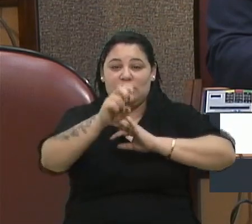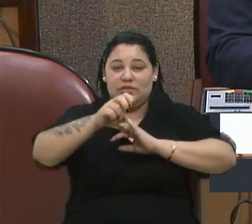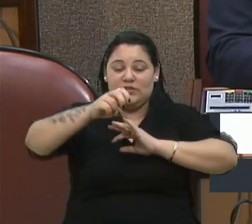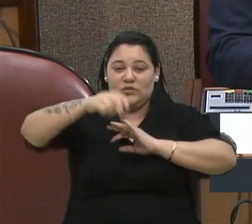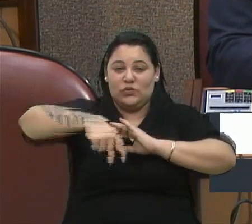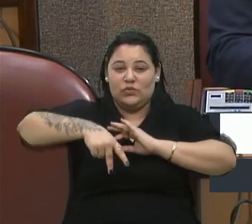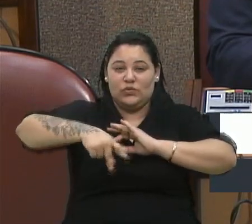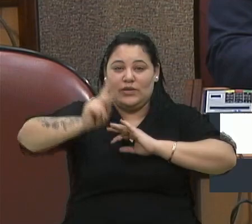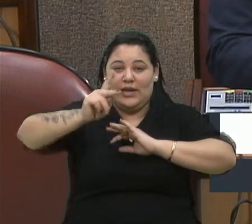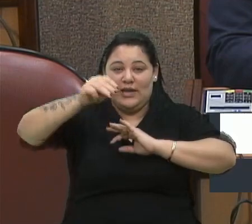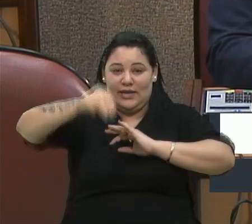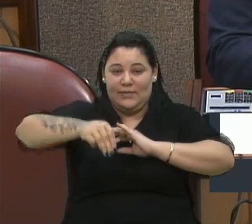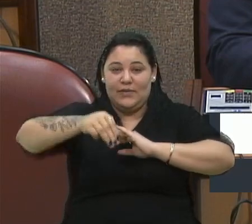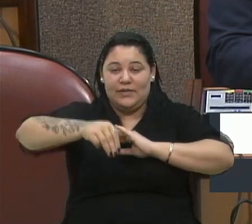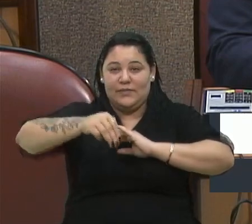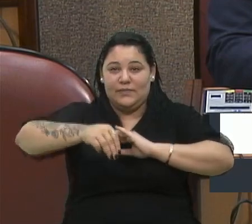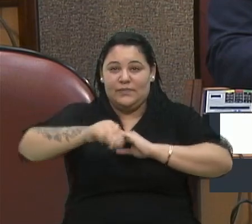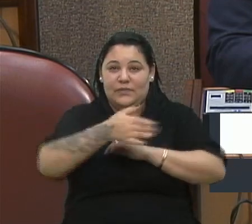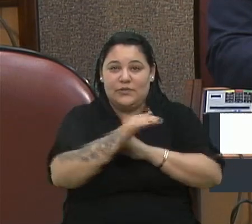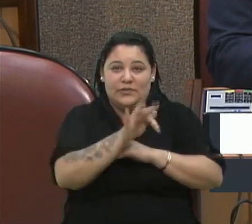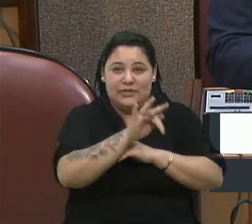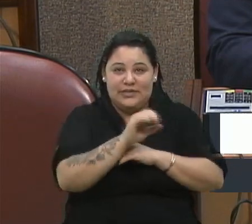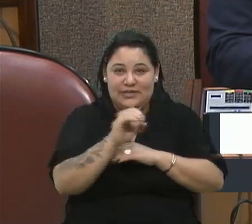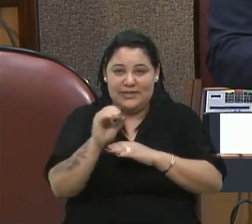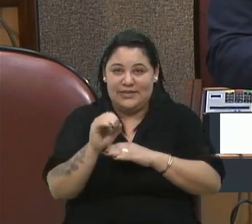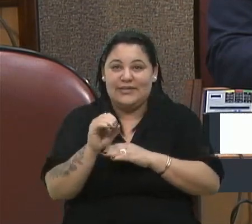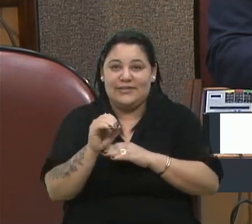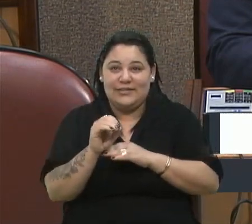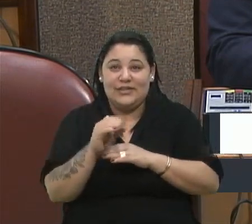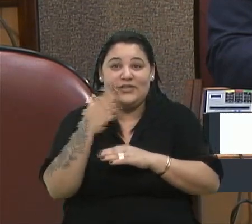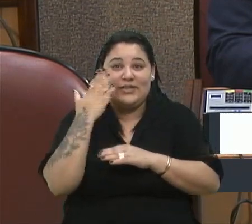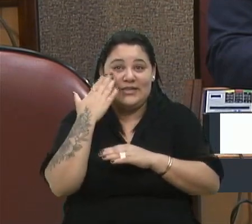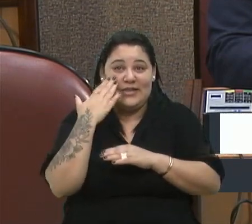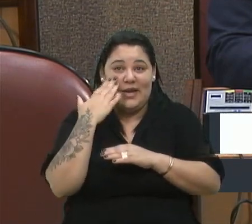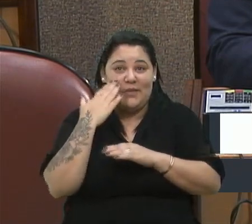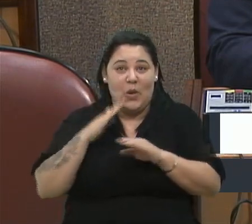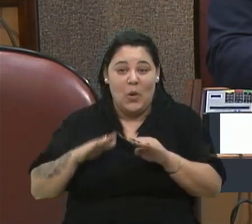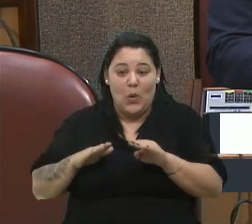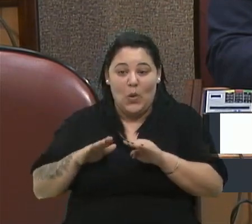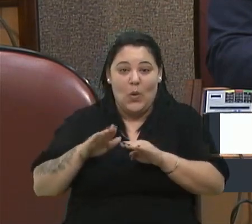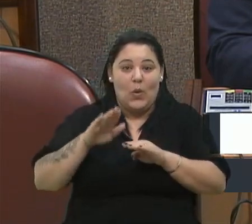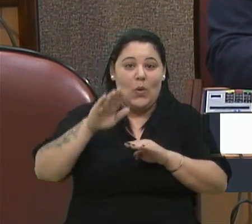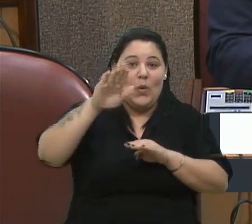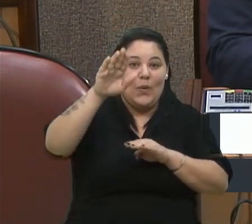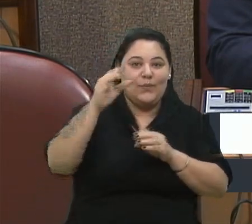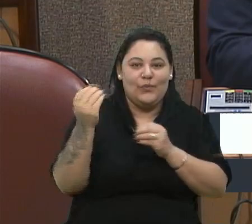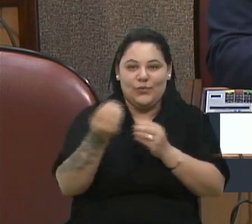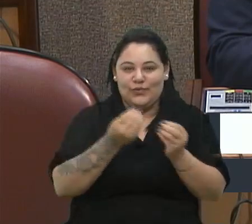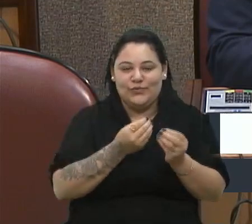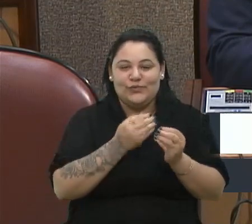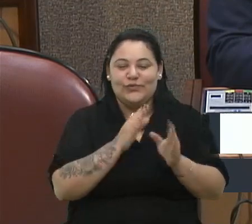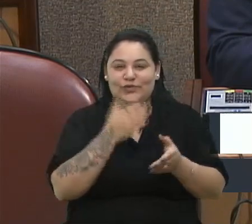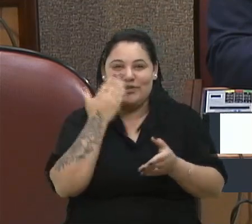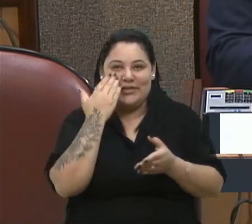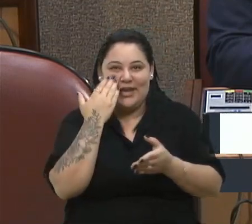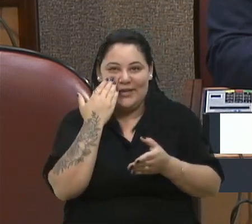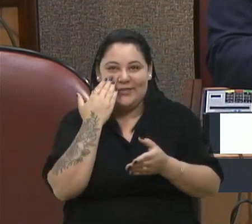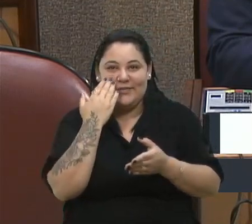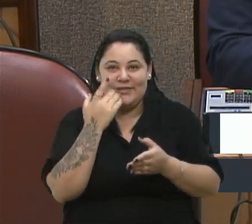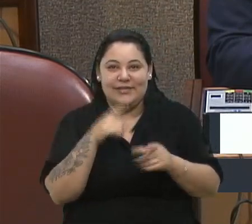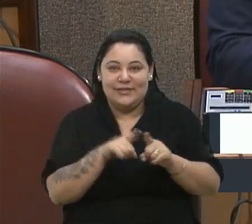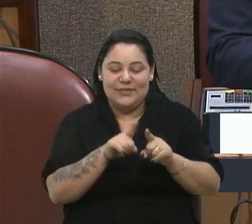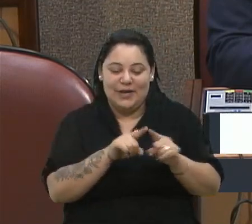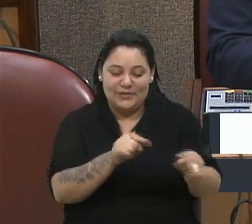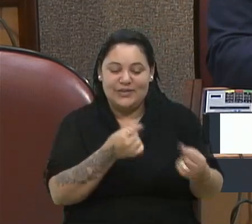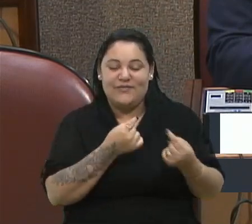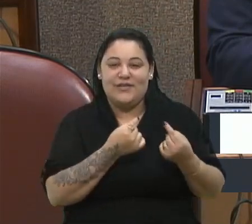de 700 de altimetria, que a gente sabe que é bastante morro acima, né, vereador Bressan? Então, também é um desafio. E